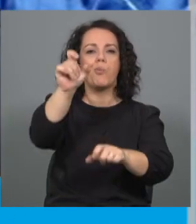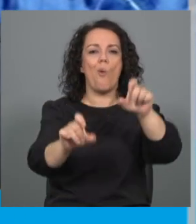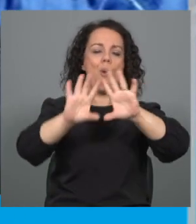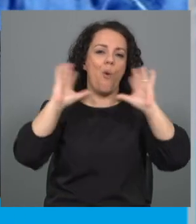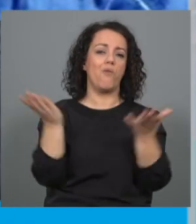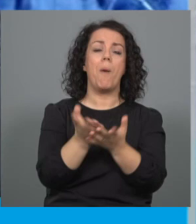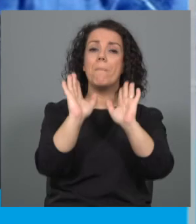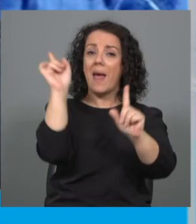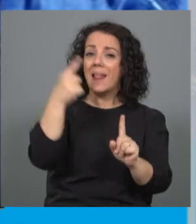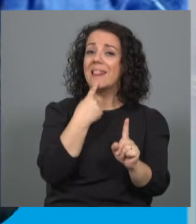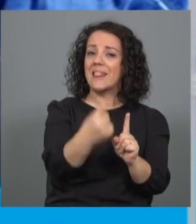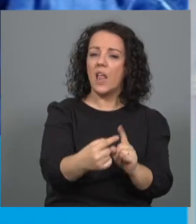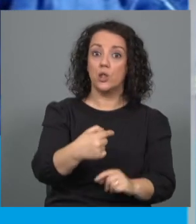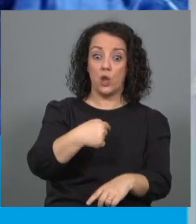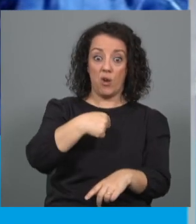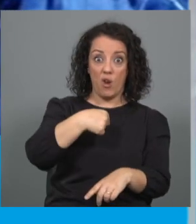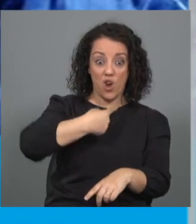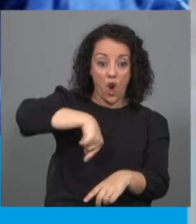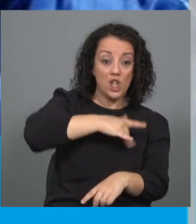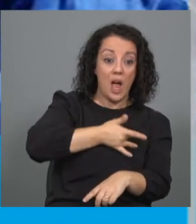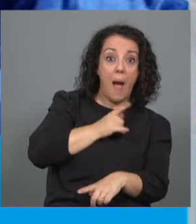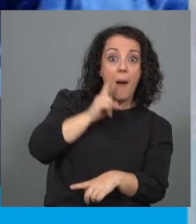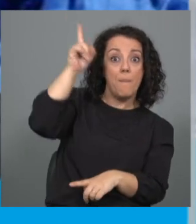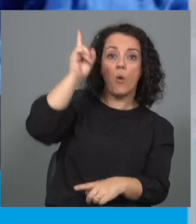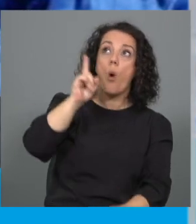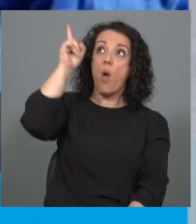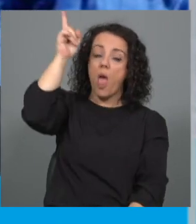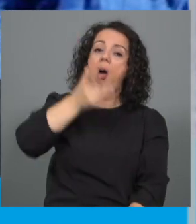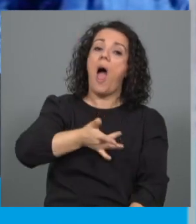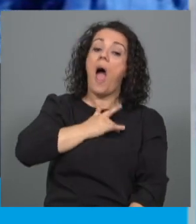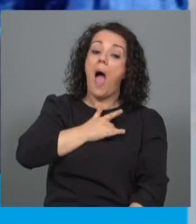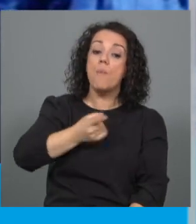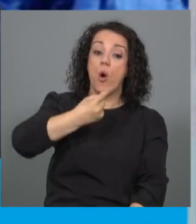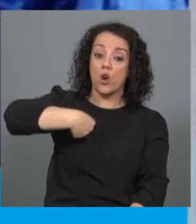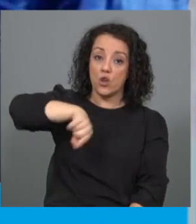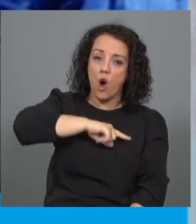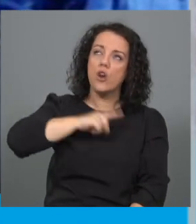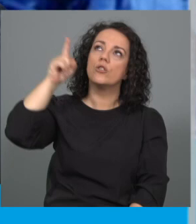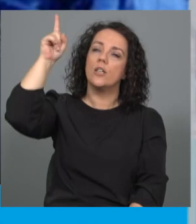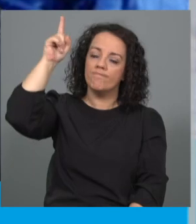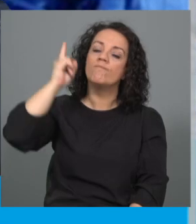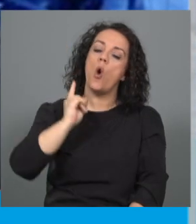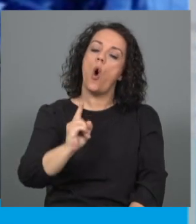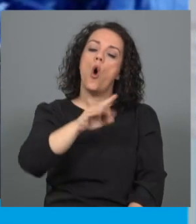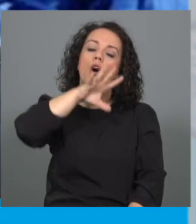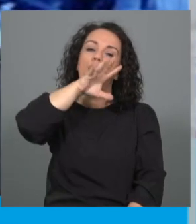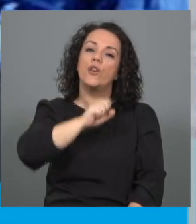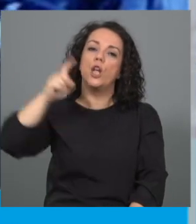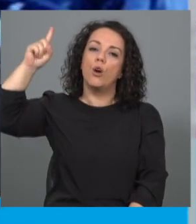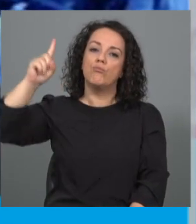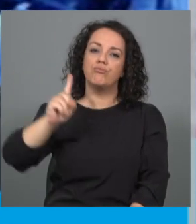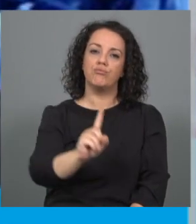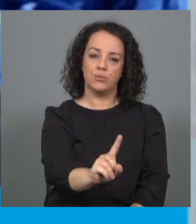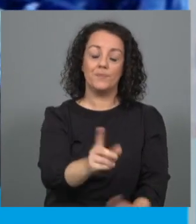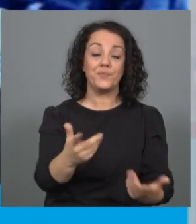que amámos a Deus, mas foi Ele que nos amou e enviou o seu Filho. E, portanto, diremos que antes de nós fazermos a experiência do amor a Deus